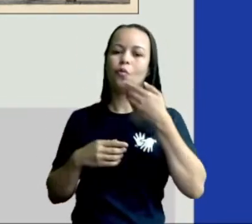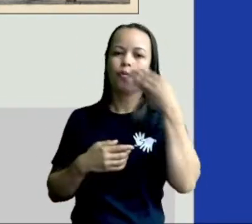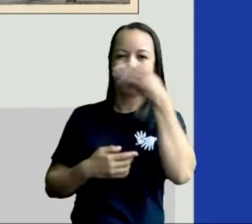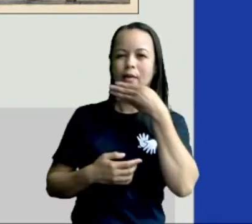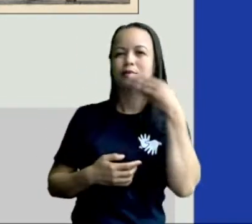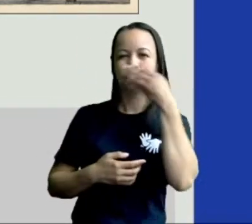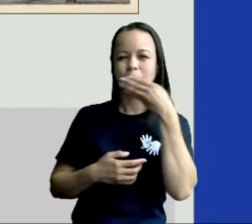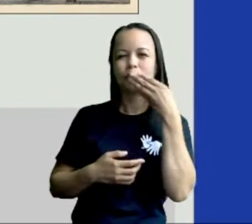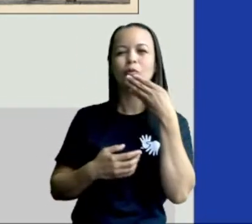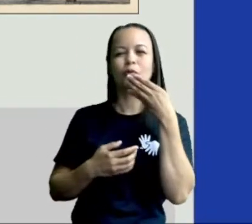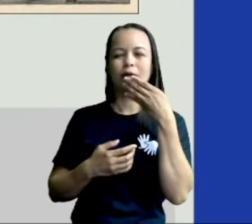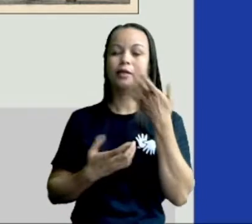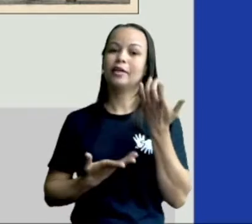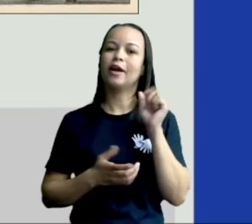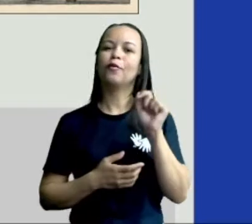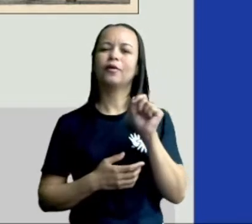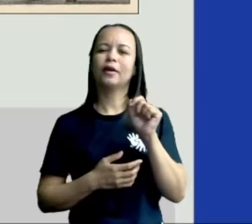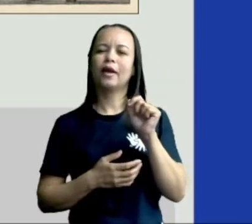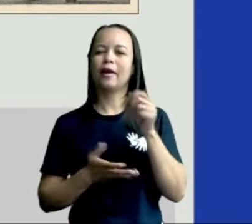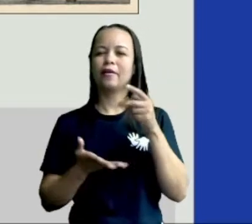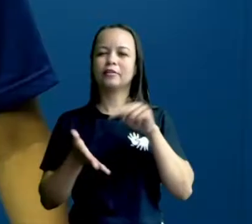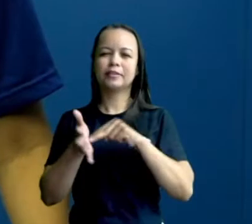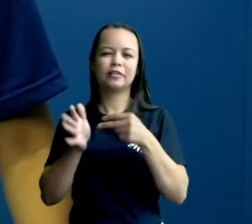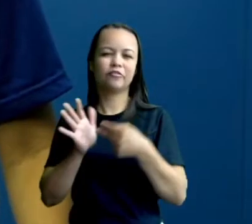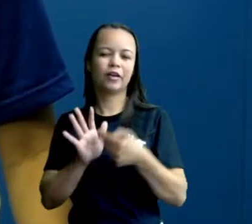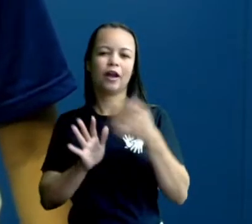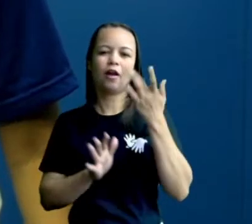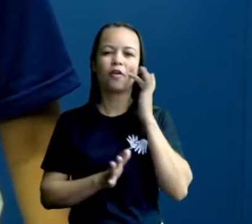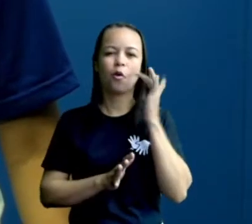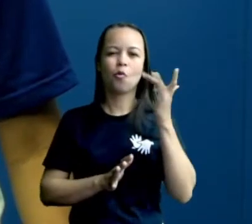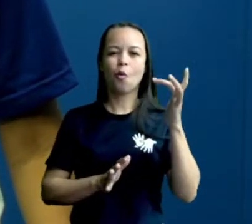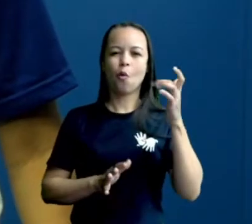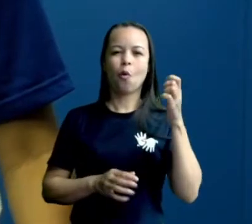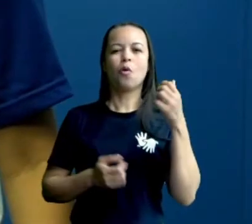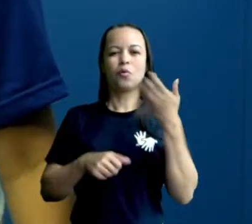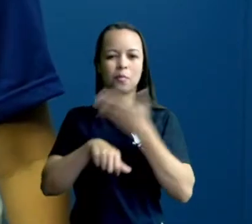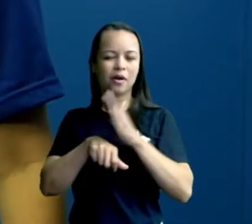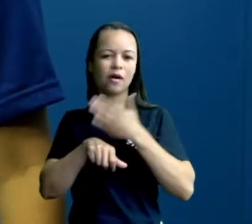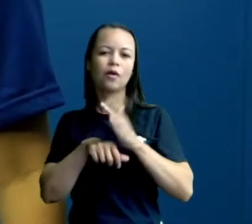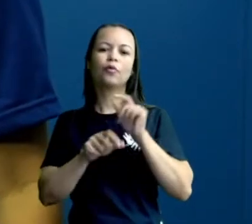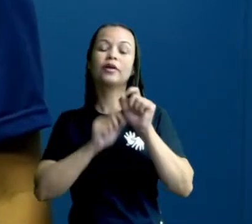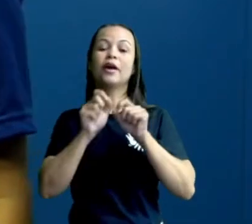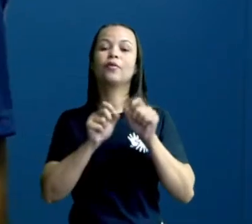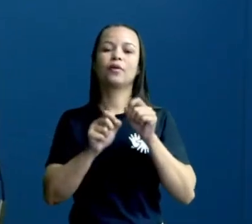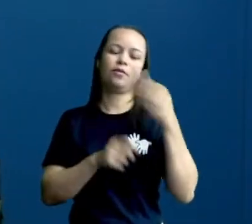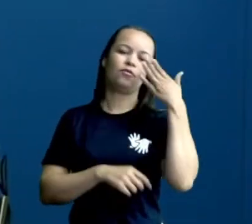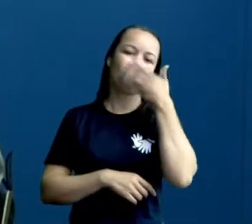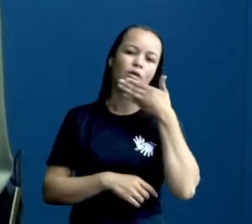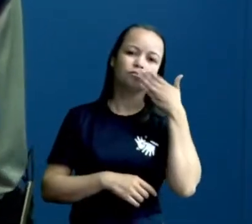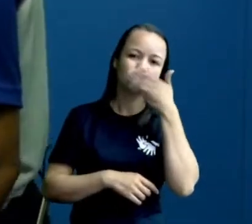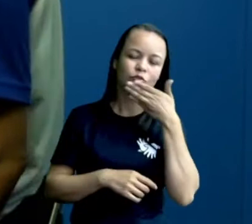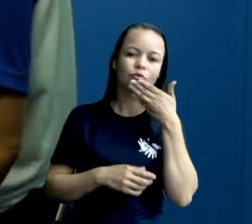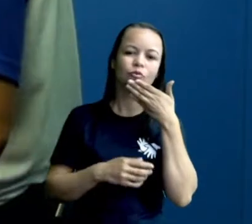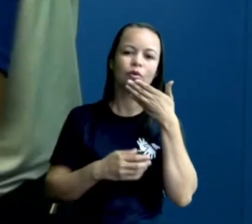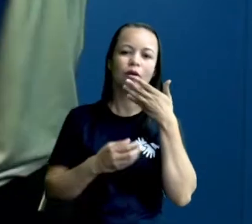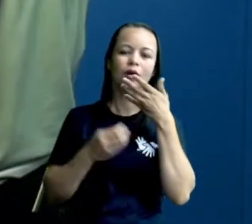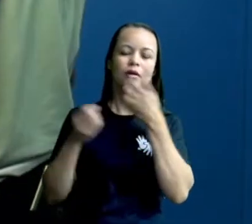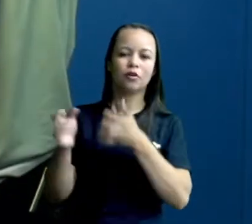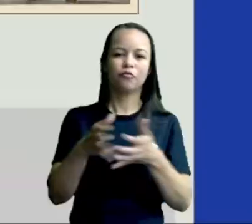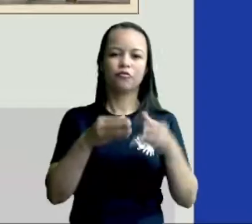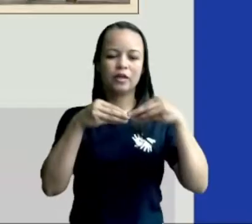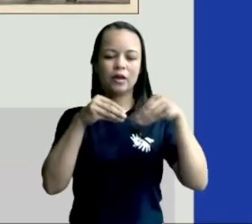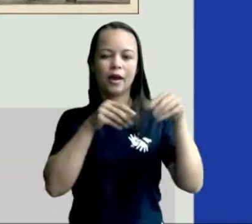muito fértil, minha gente. Então, vamos embora atrás do ouro branco, vamos embora atrás do açúcar. Vieram-se embora os holandeses para cá, para Pernambuco.